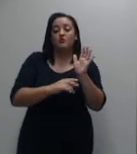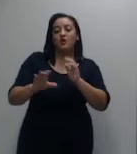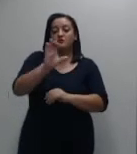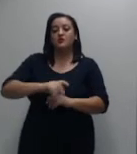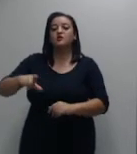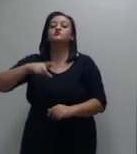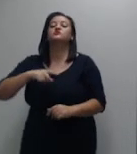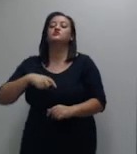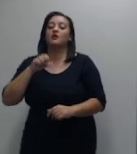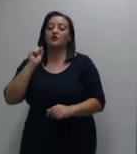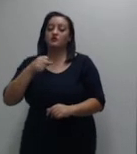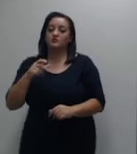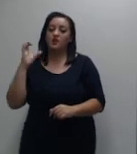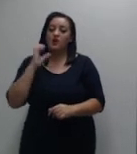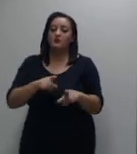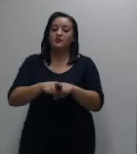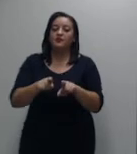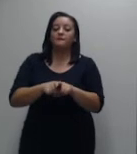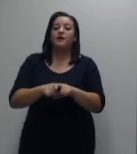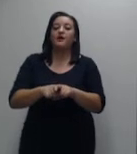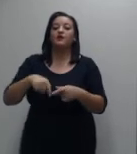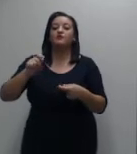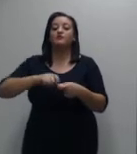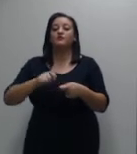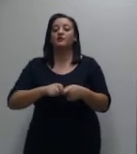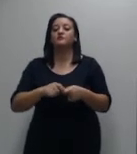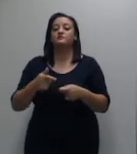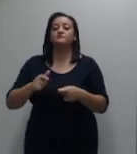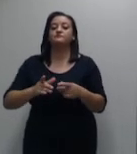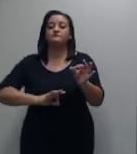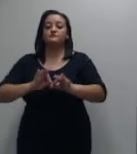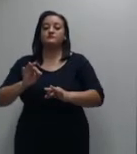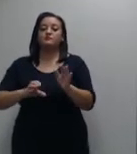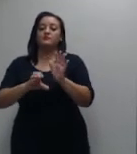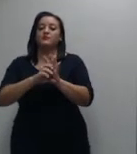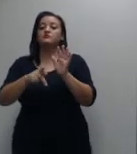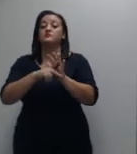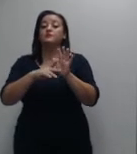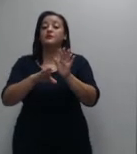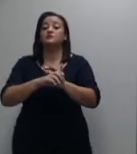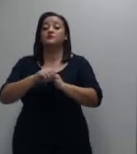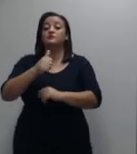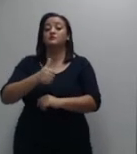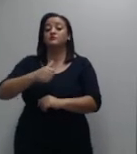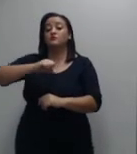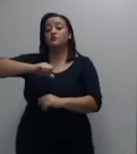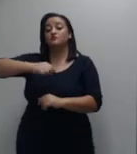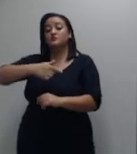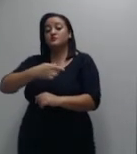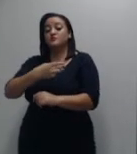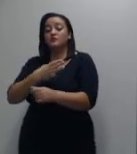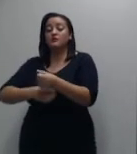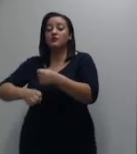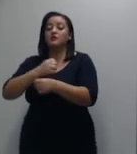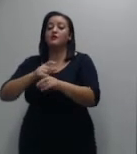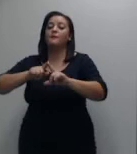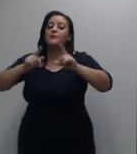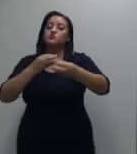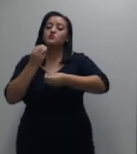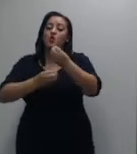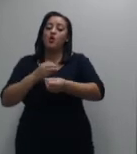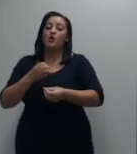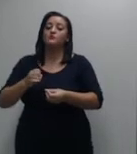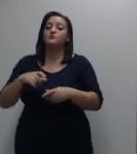suspensivo automático e eles foram Aposte na vivência do Código de Processo Civil de 73 mas como se não